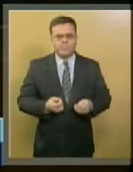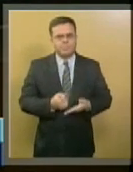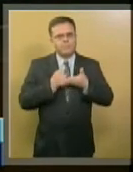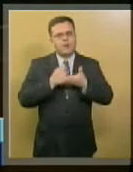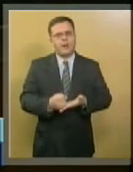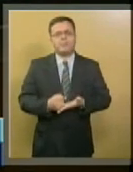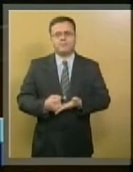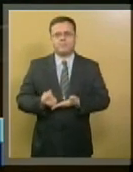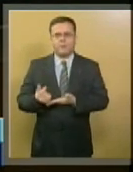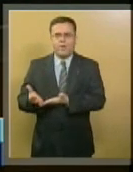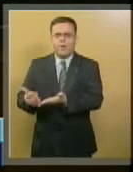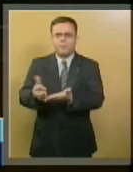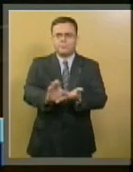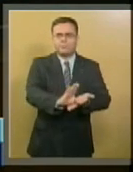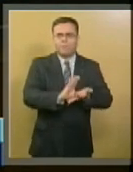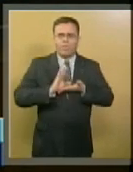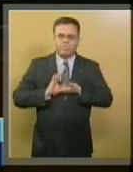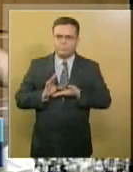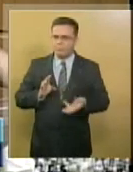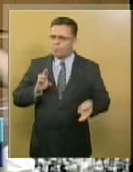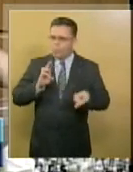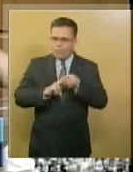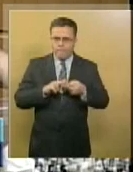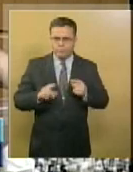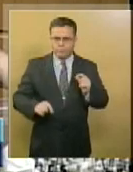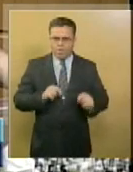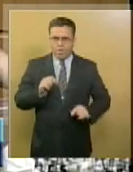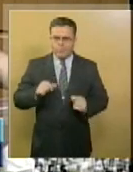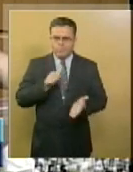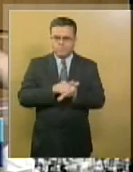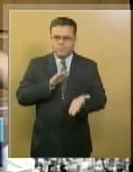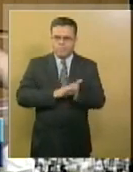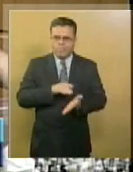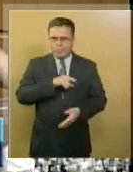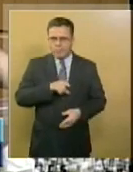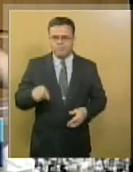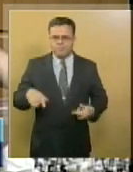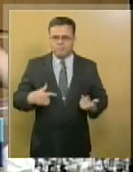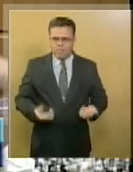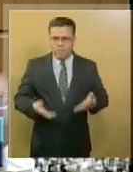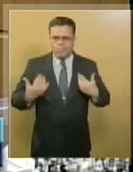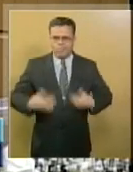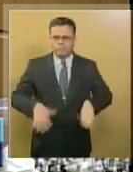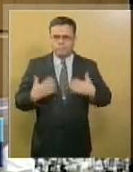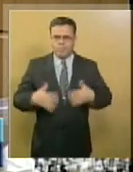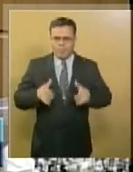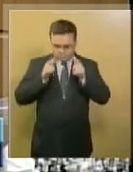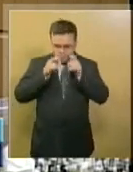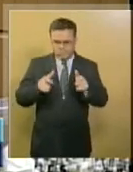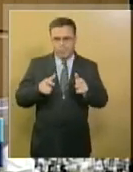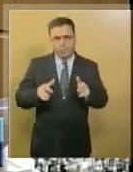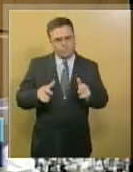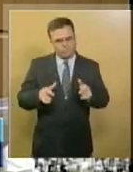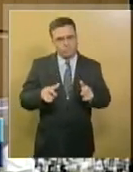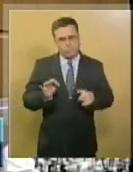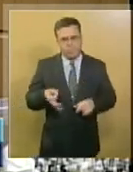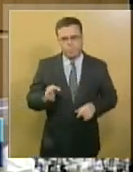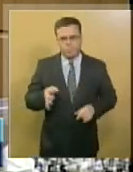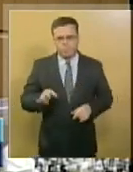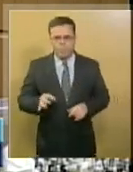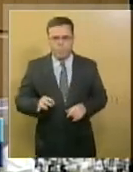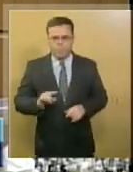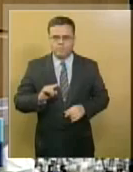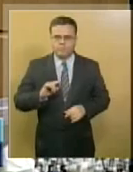O Estado, ele não dá pena de prisão nem nada, mas ele dá multas. E isso é interessante. Gente, o